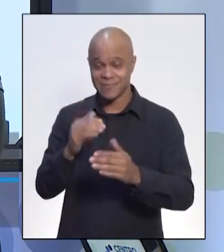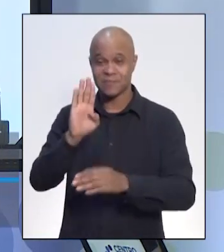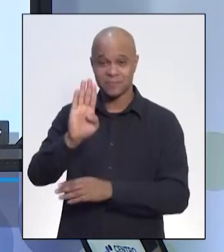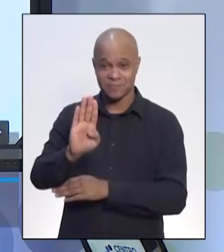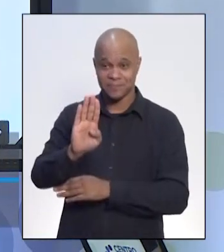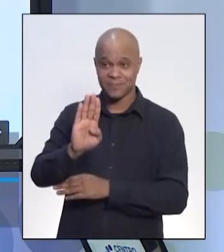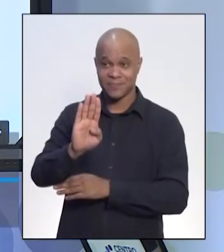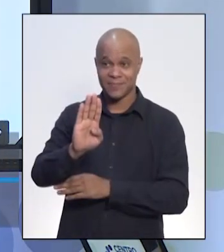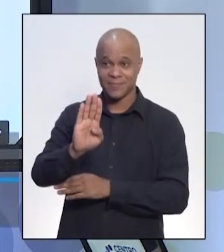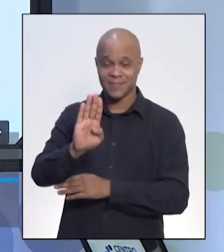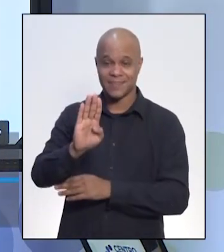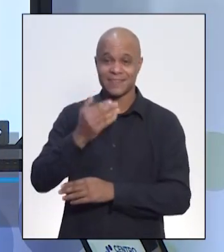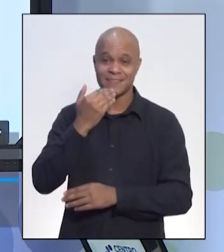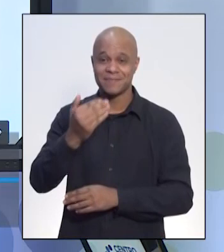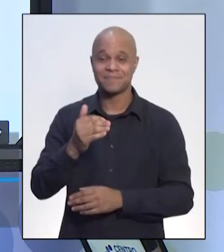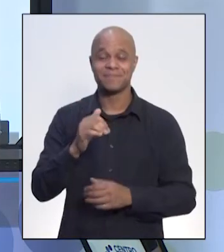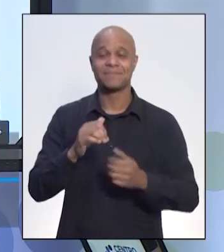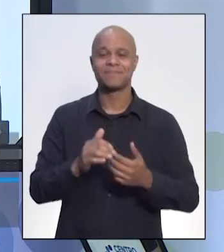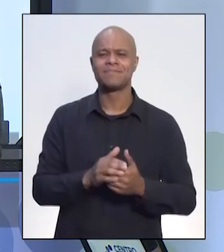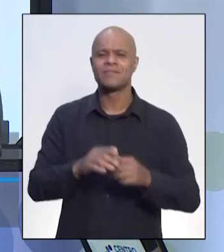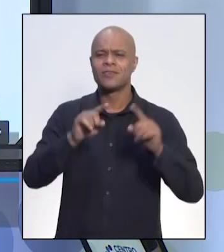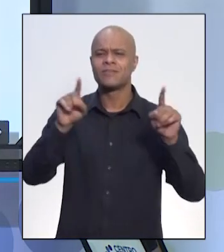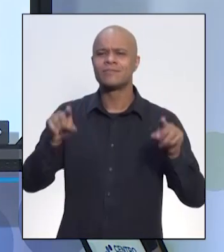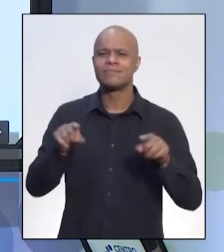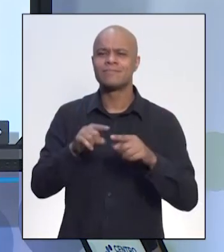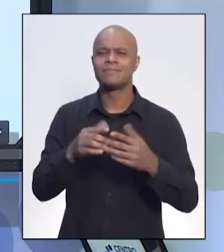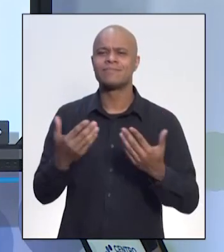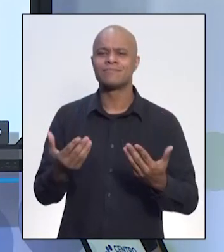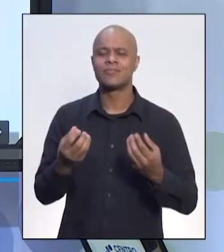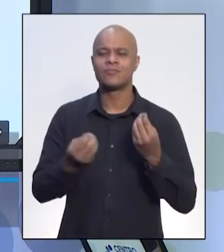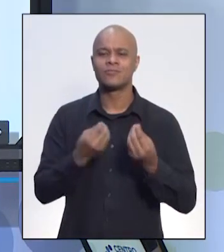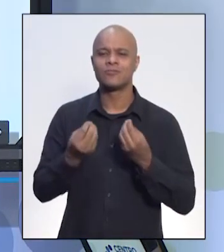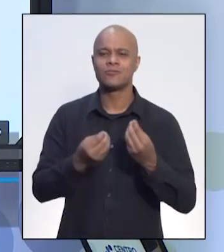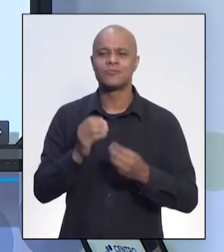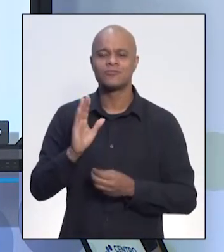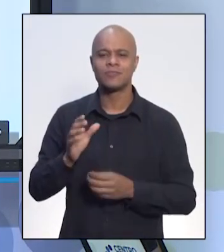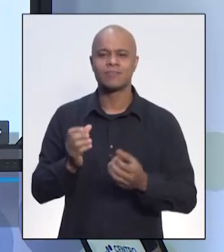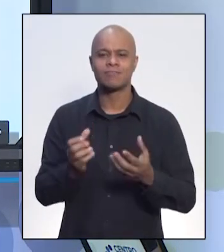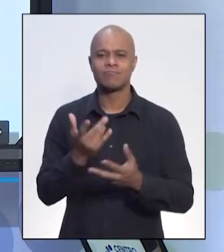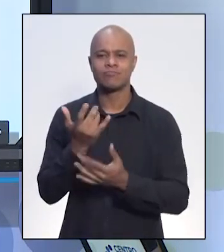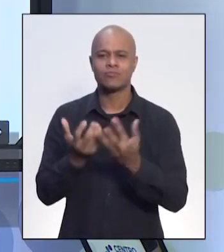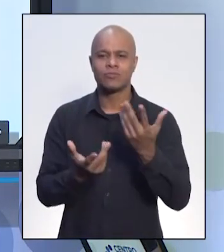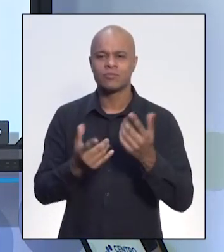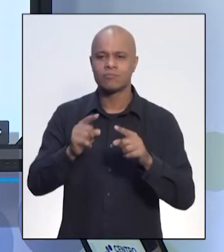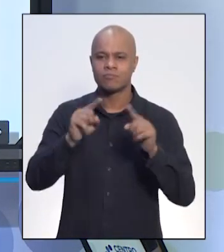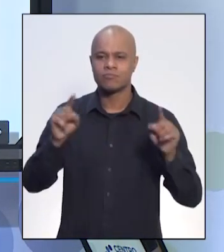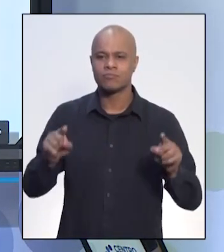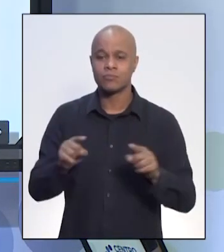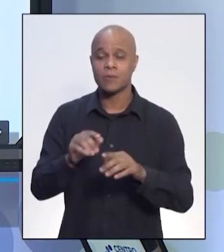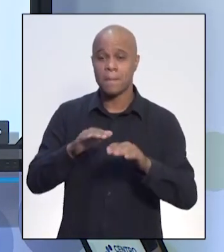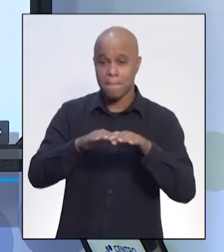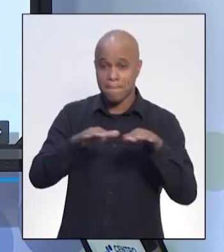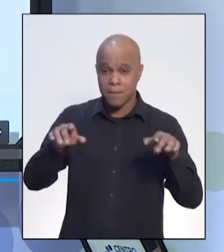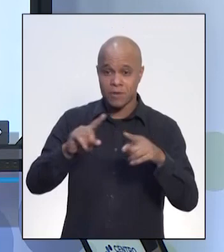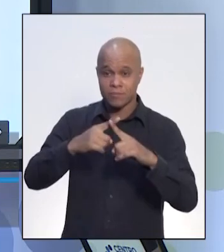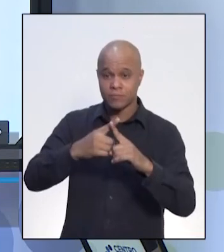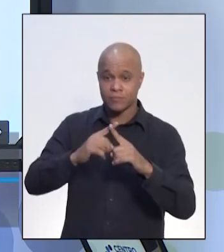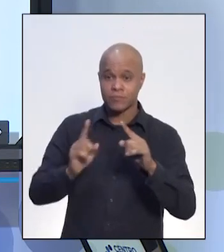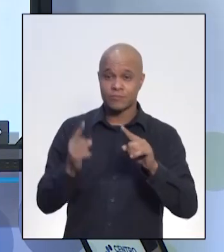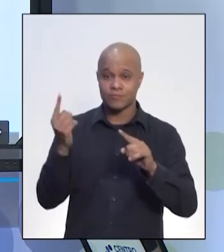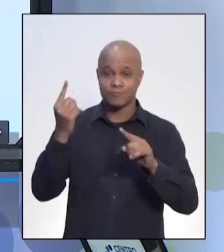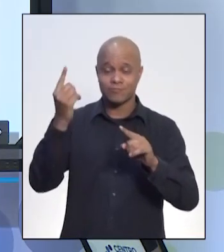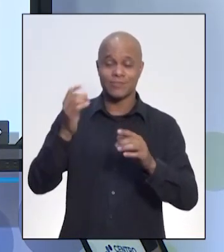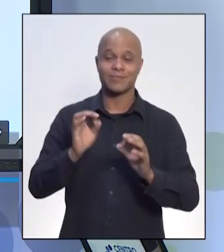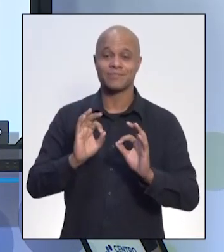B, ele pediu a área do terreno, né, no caso do jardim, base vezes altura, y vezes